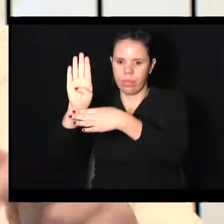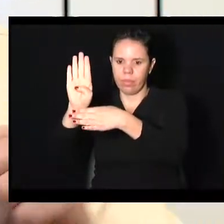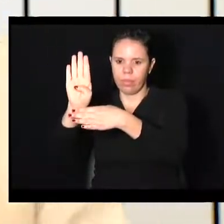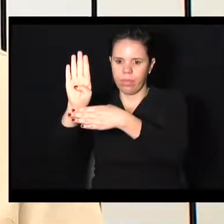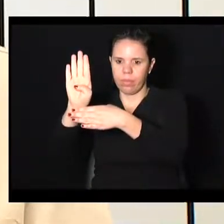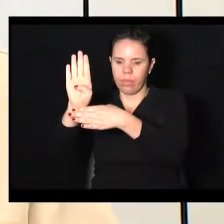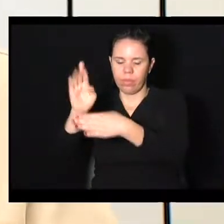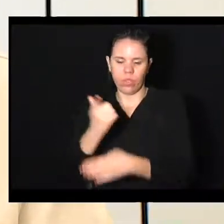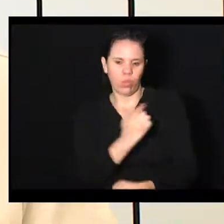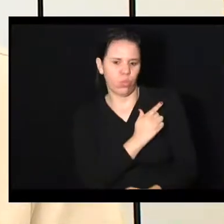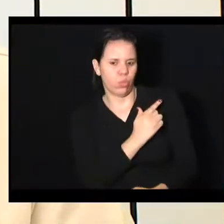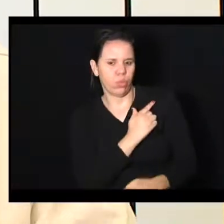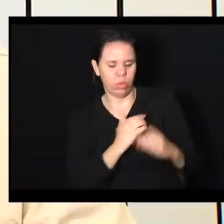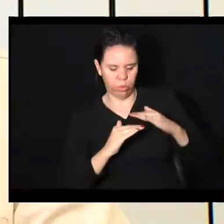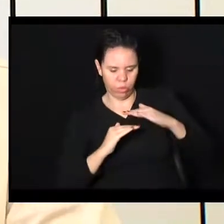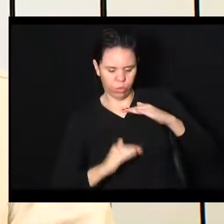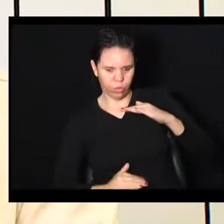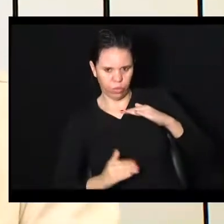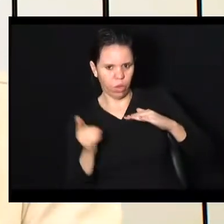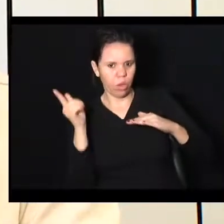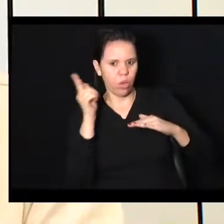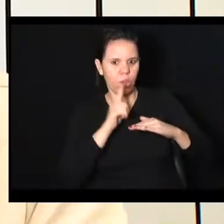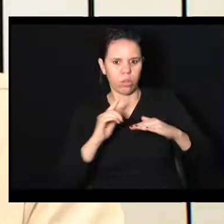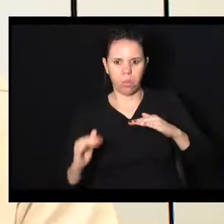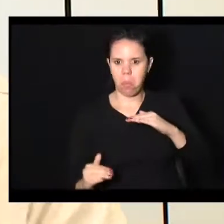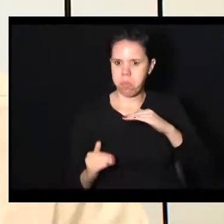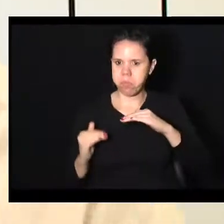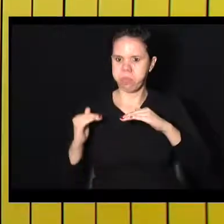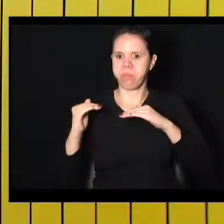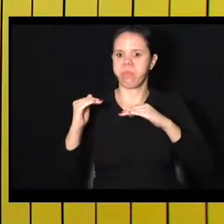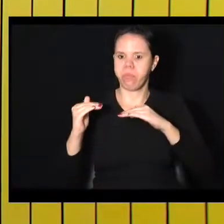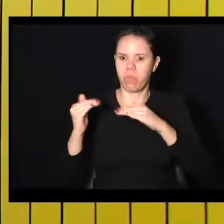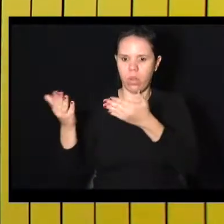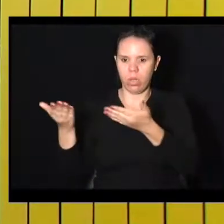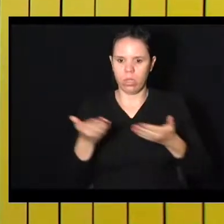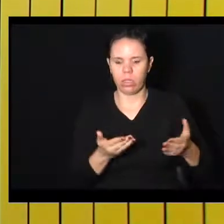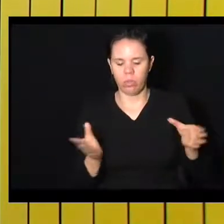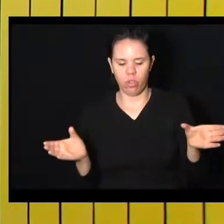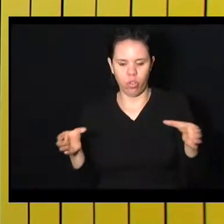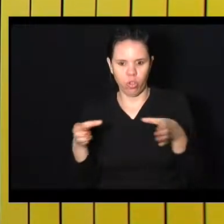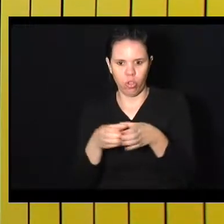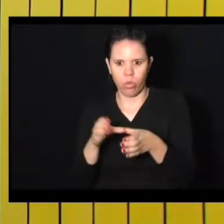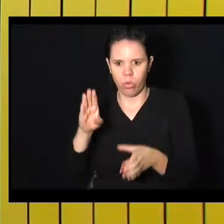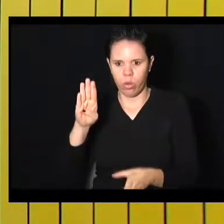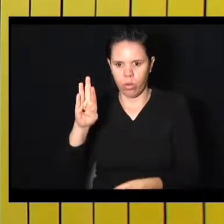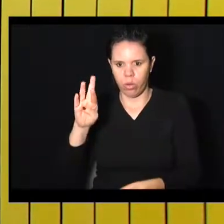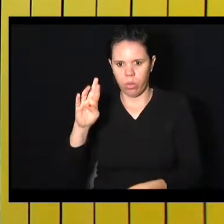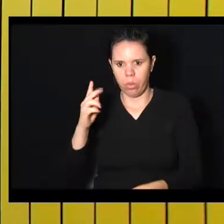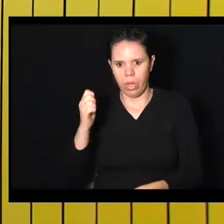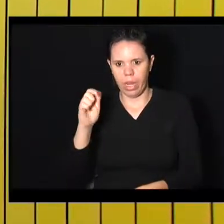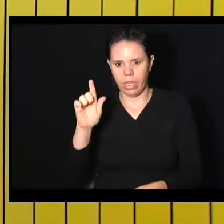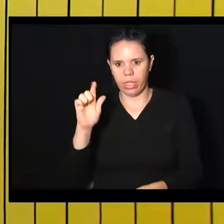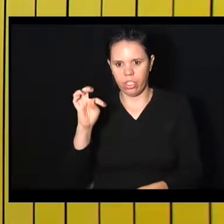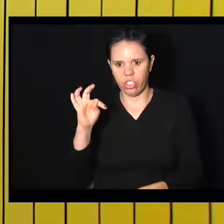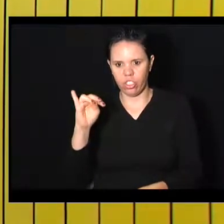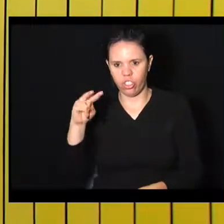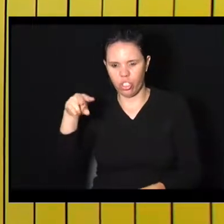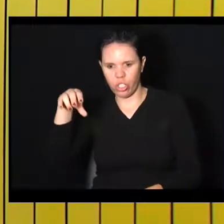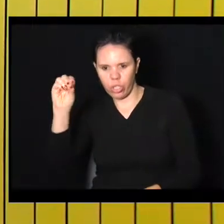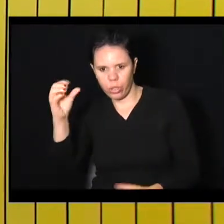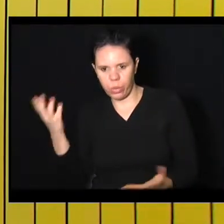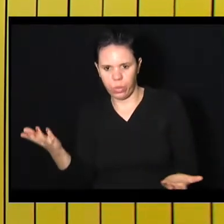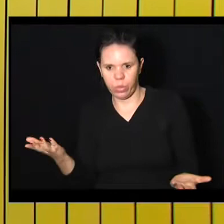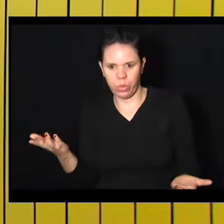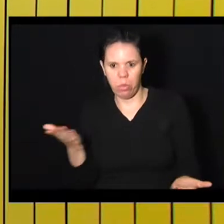na zona de rebaixamento, recebeu o líder Bragantino. E não é que no duelo de opostos, melhor para